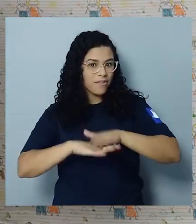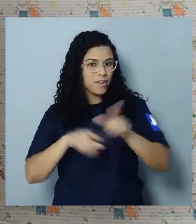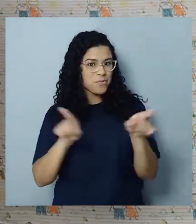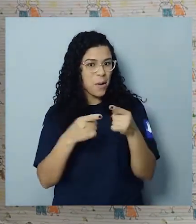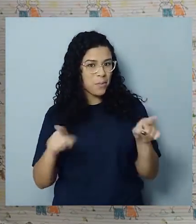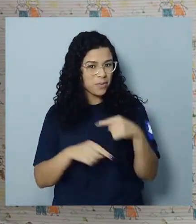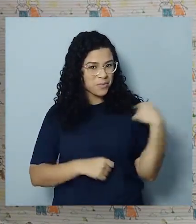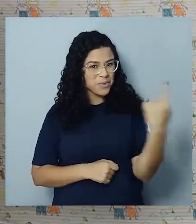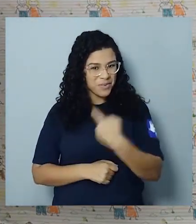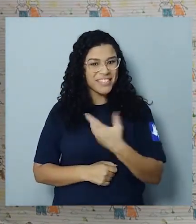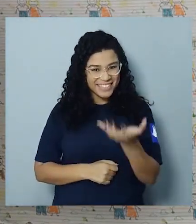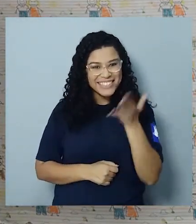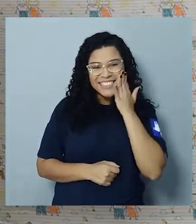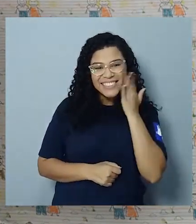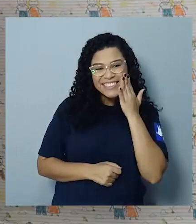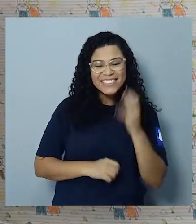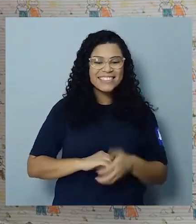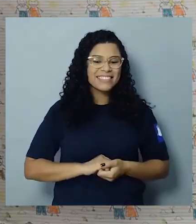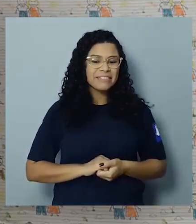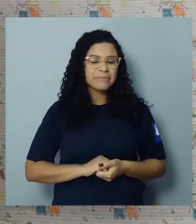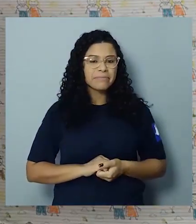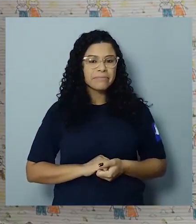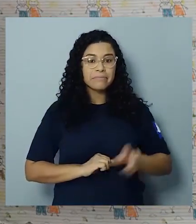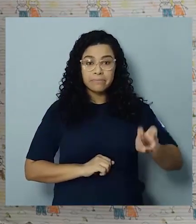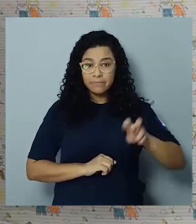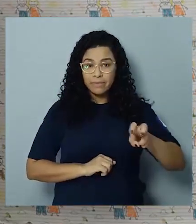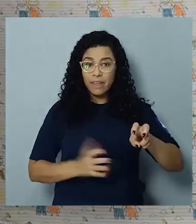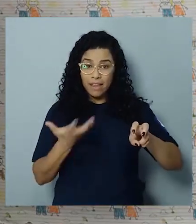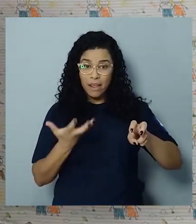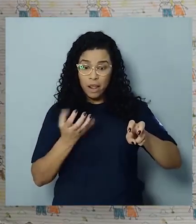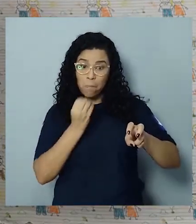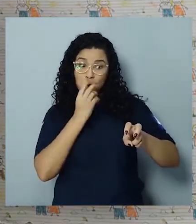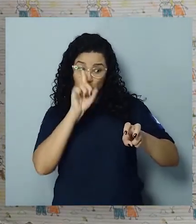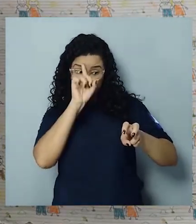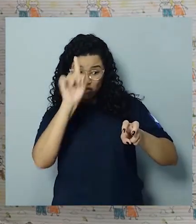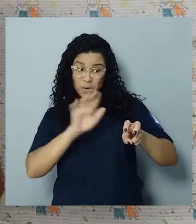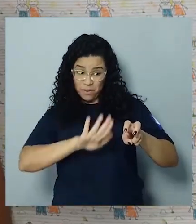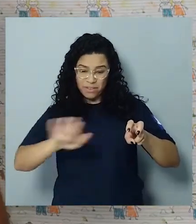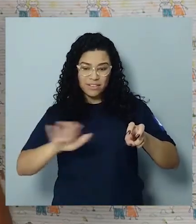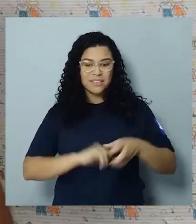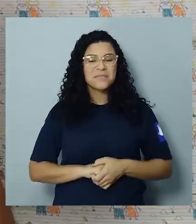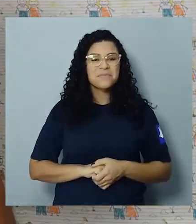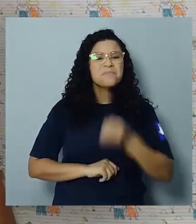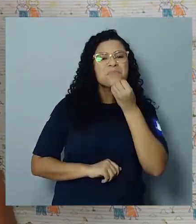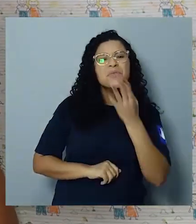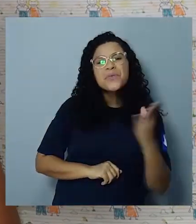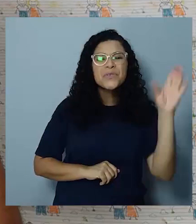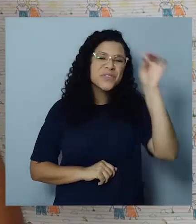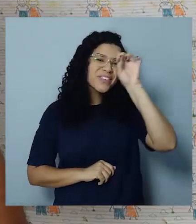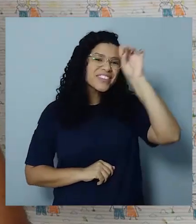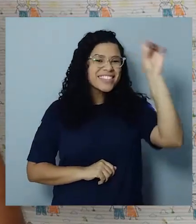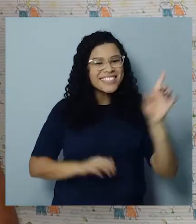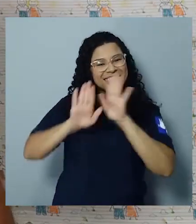ela fez uma música para a gente vocês querem OK Ana Clara você quer dar bom dia para as crianças Oi bom dia